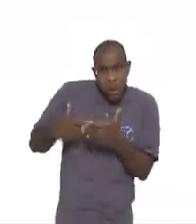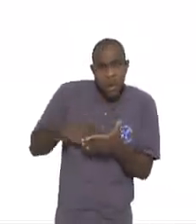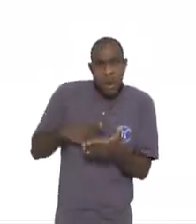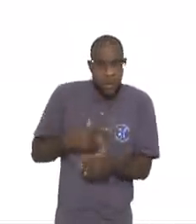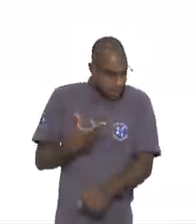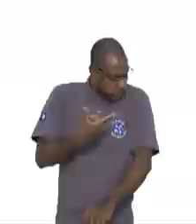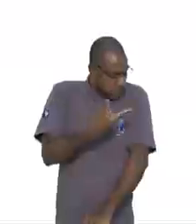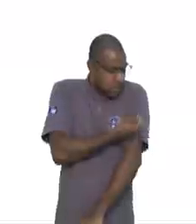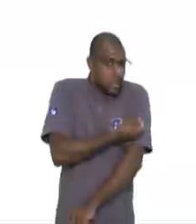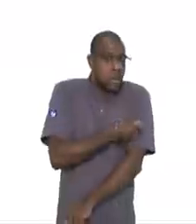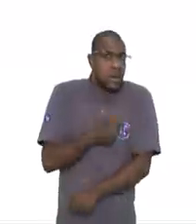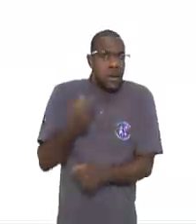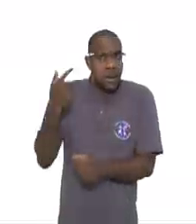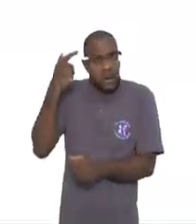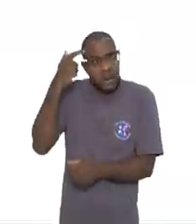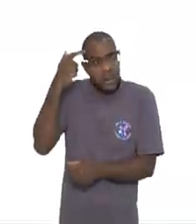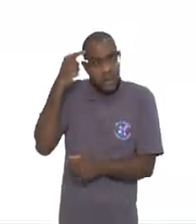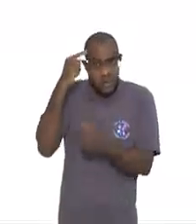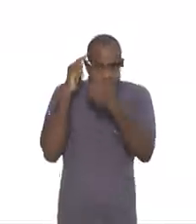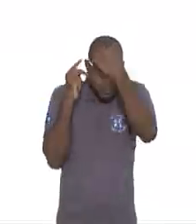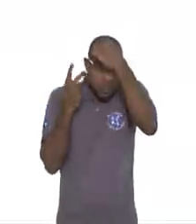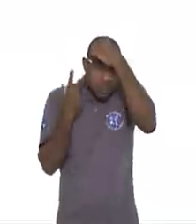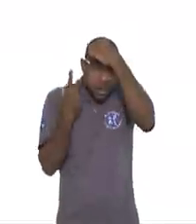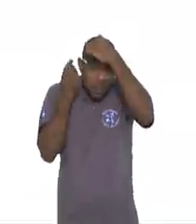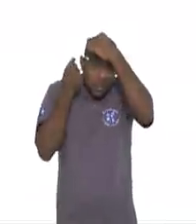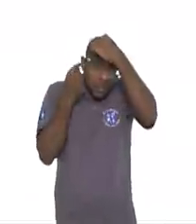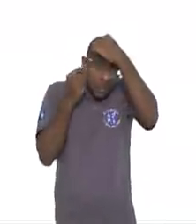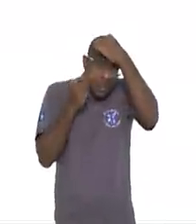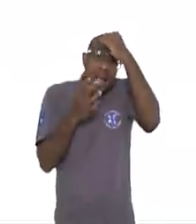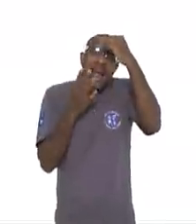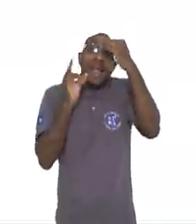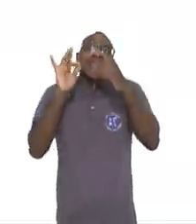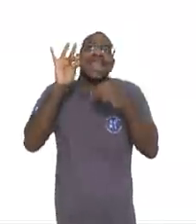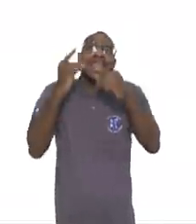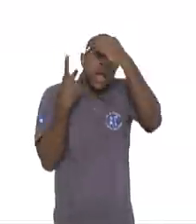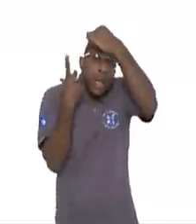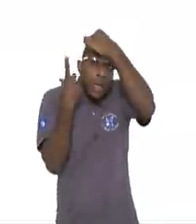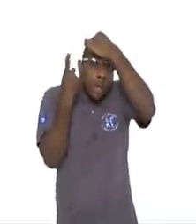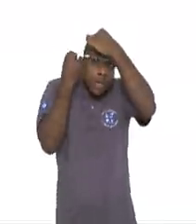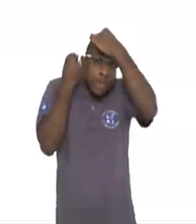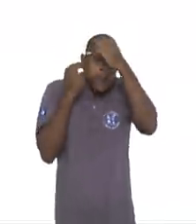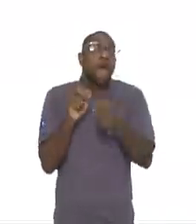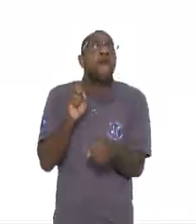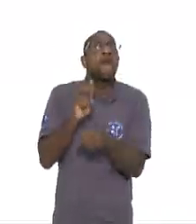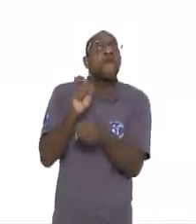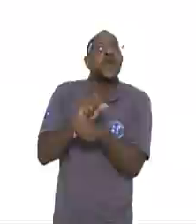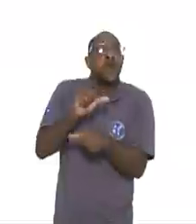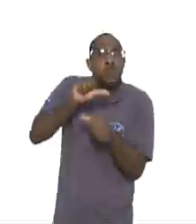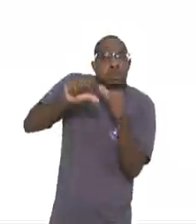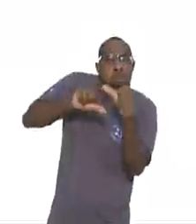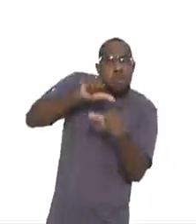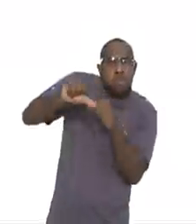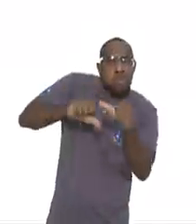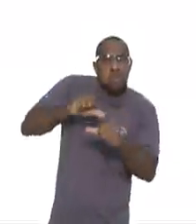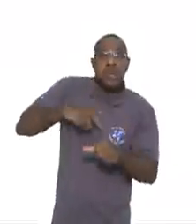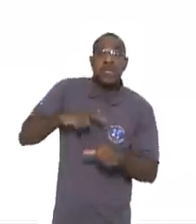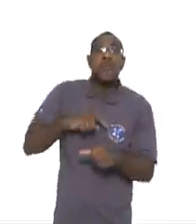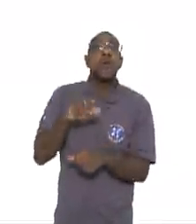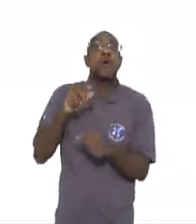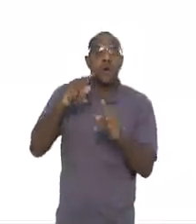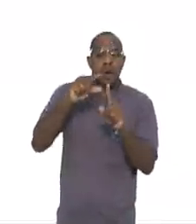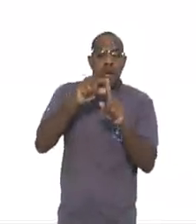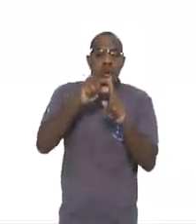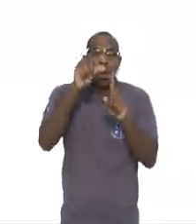recebeu uma injeção no crânio, diretamente no líquido que banha o cérebro, de um vírus modificado. Esse vírus teve seus genes trocados